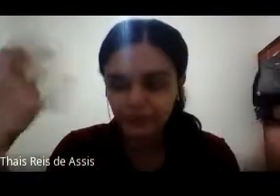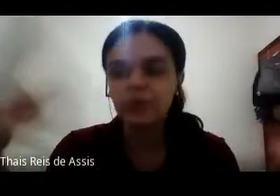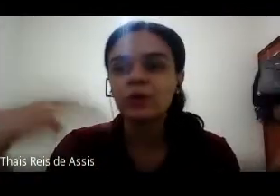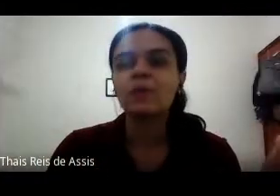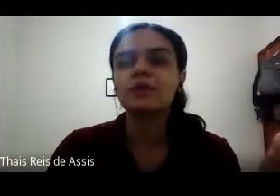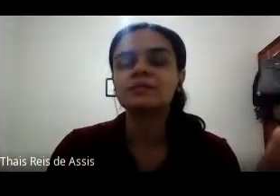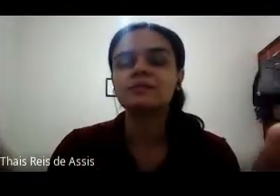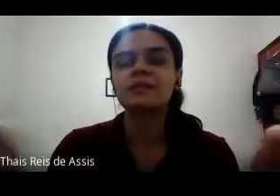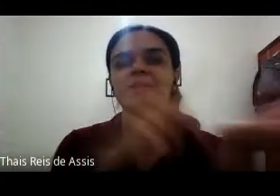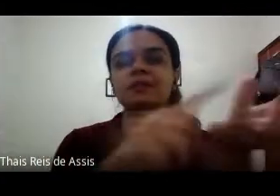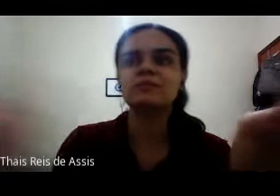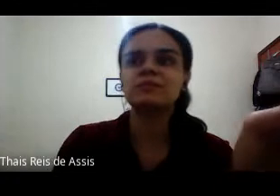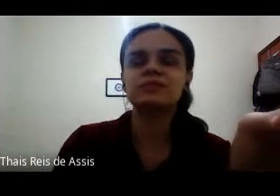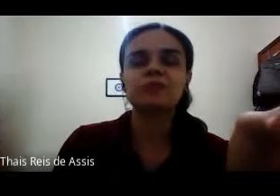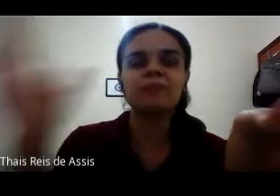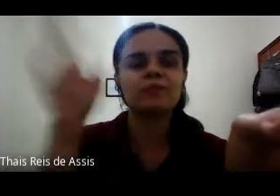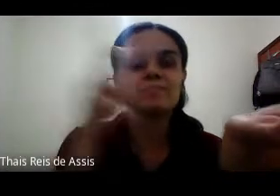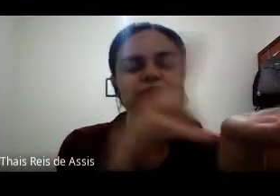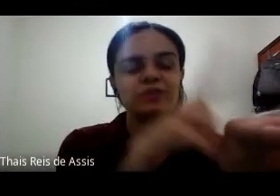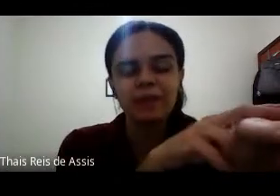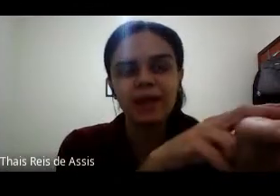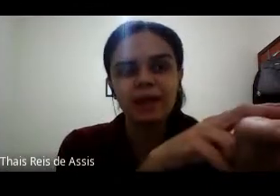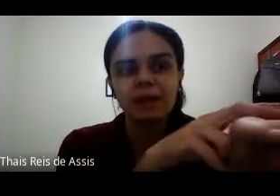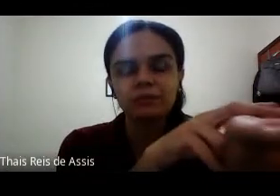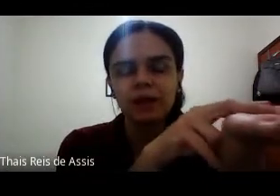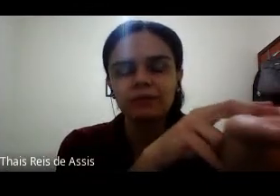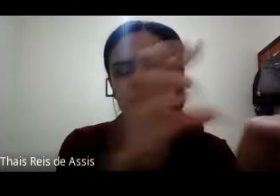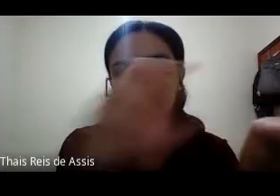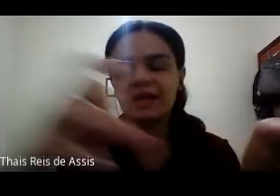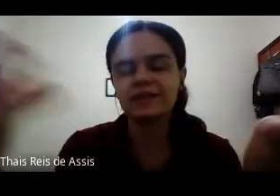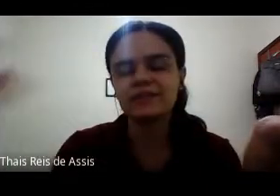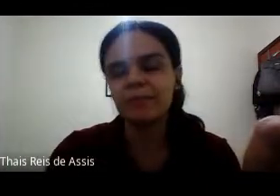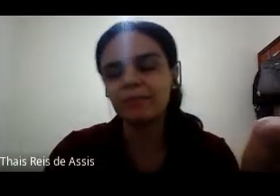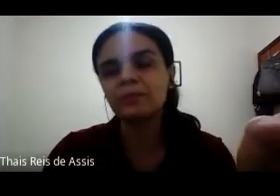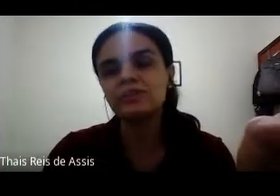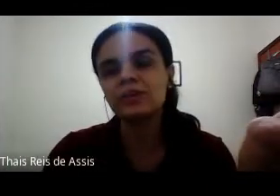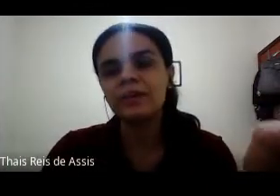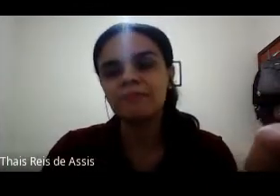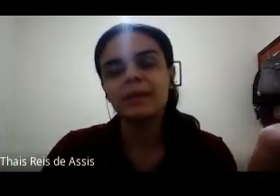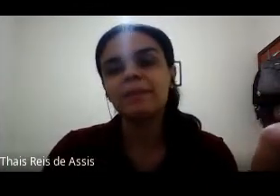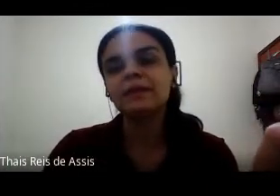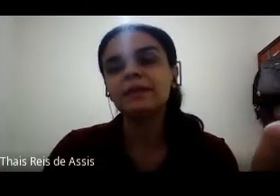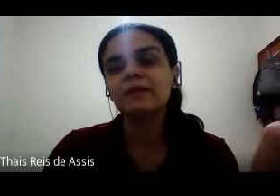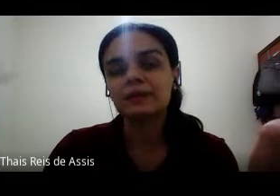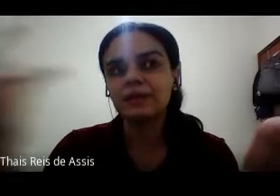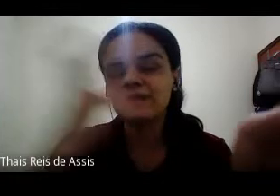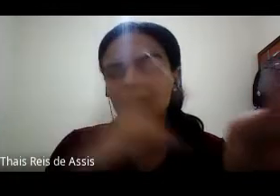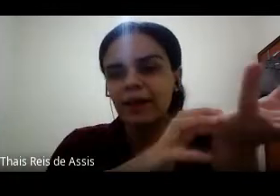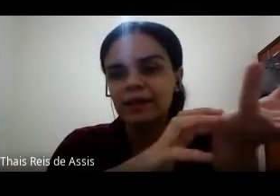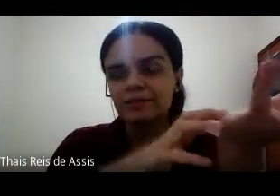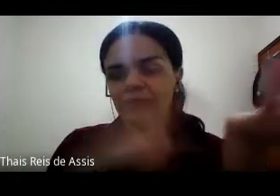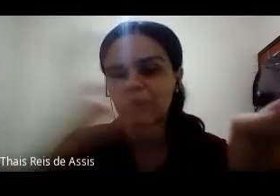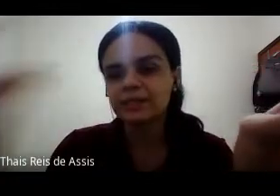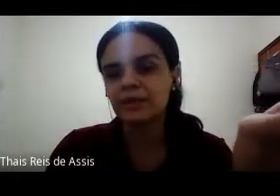informação, conhecimento, e que como se fosse uma ponte. O professor vai pegar a mão do aluno e ajudar ele a atravessar a ponte, ele aprendendo a